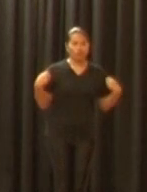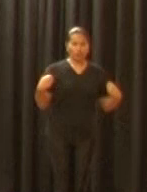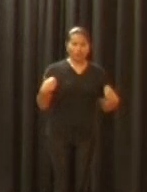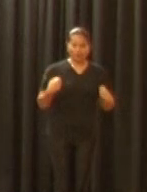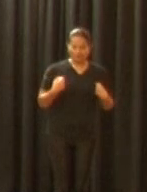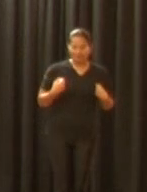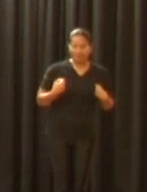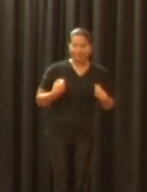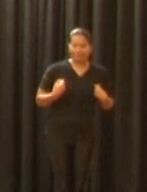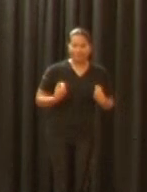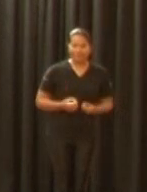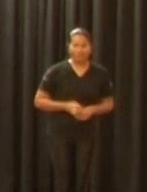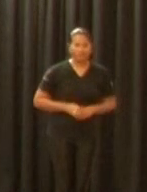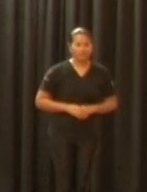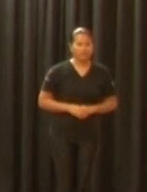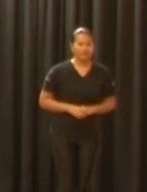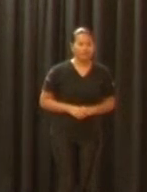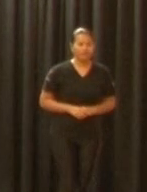cima.